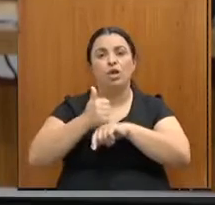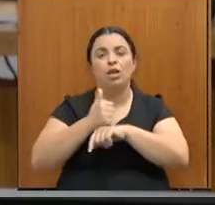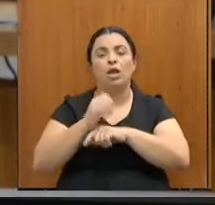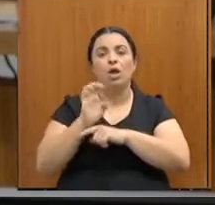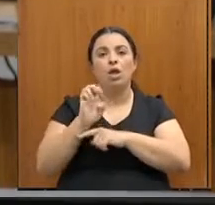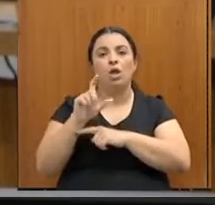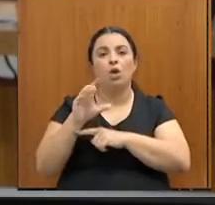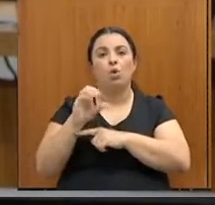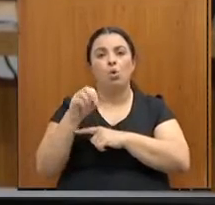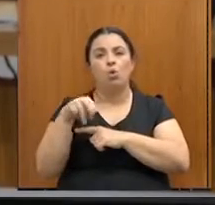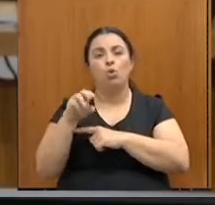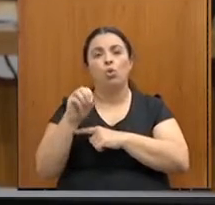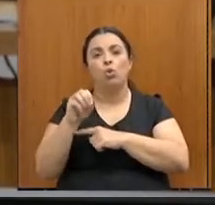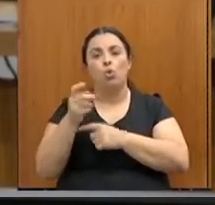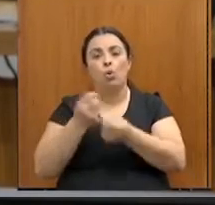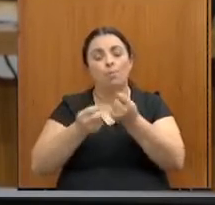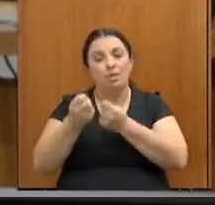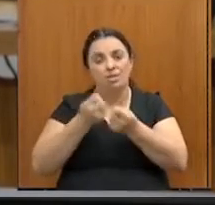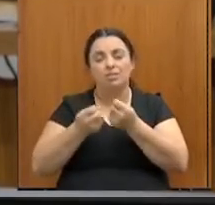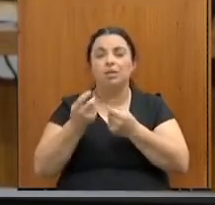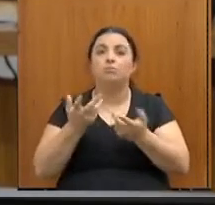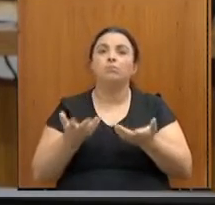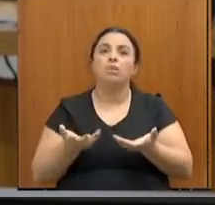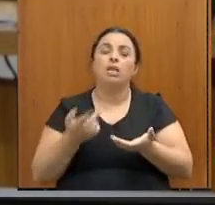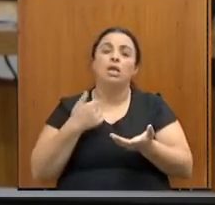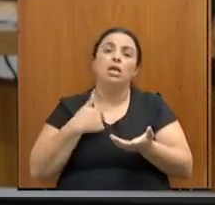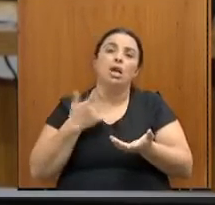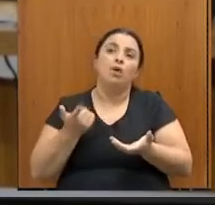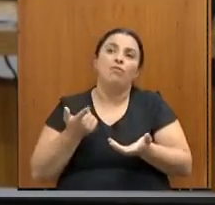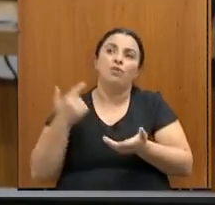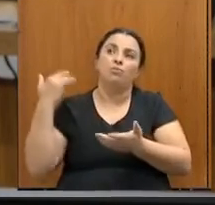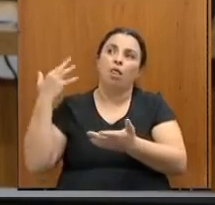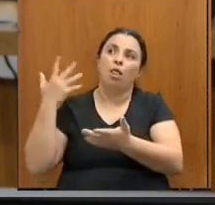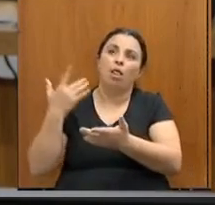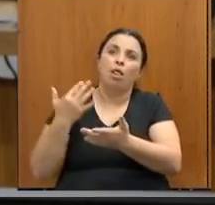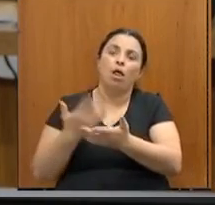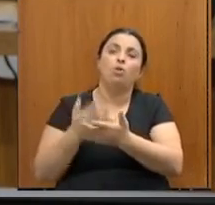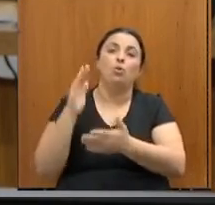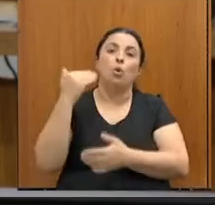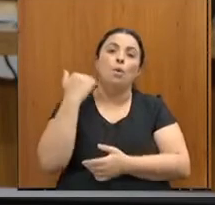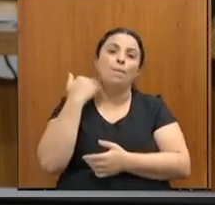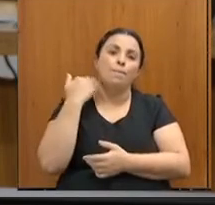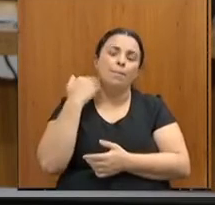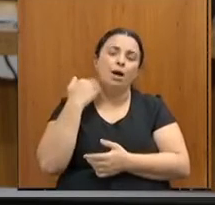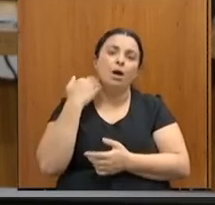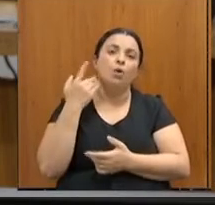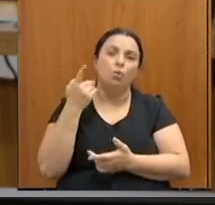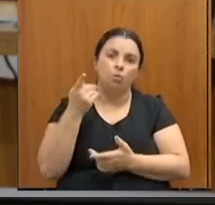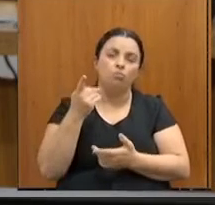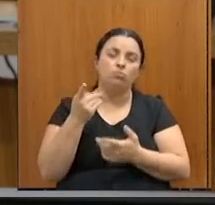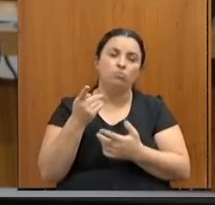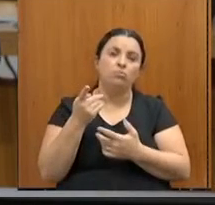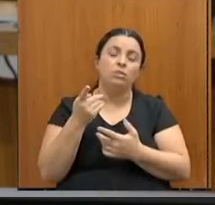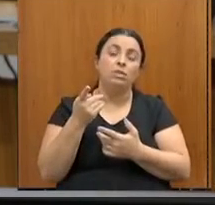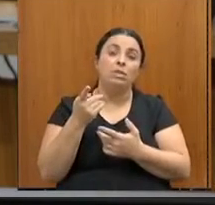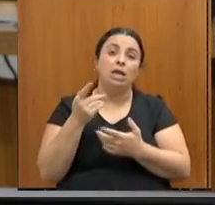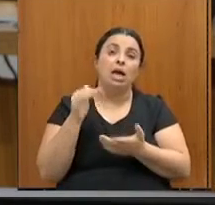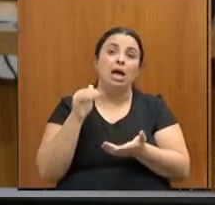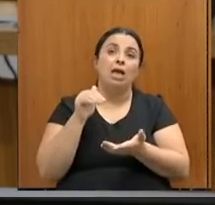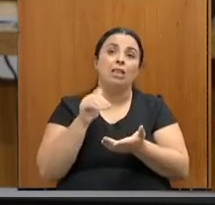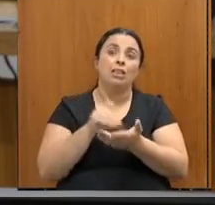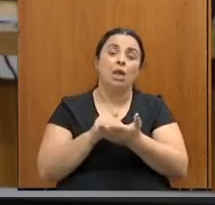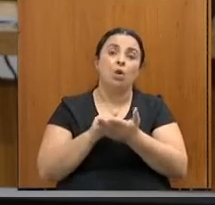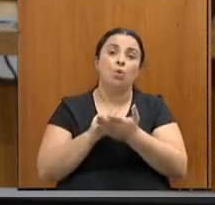do banco Bilbao vizcaya argentaria e fiz todo uma carreira no banco Bilbao vizcaya adiantaram até o